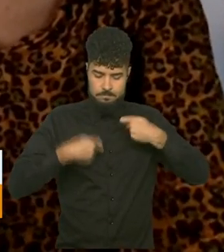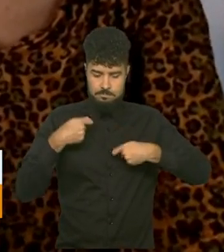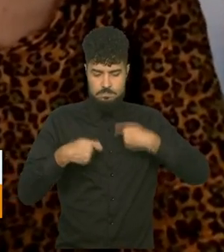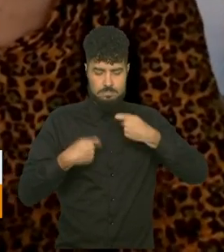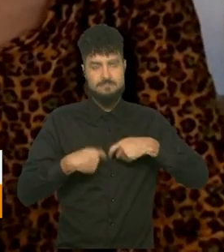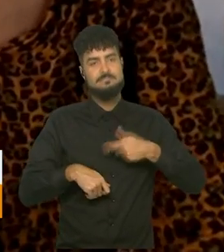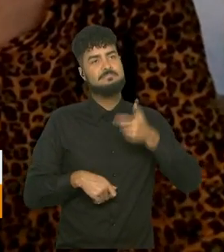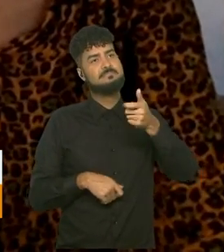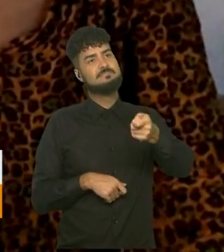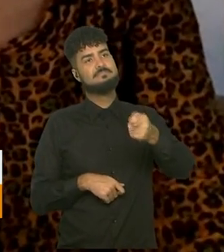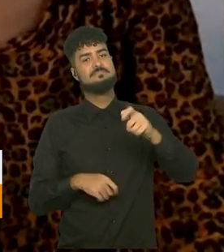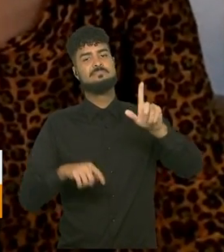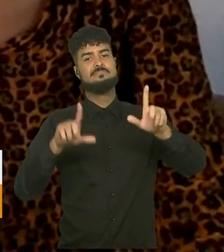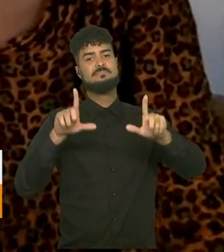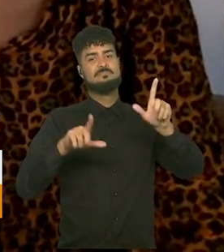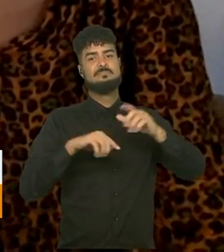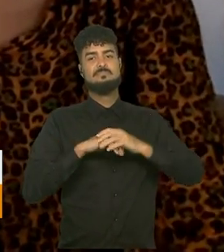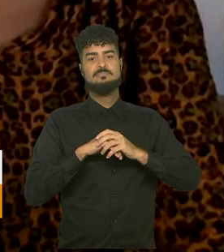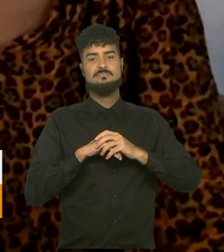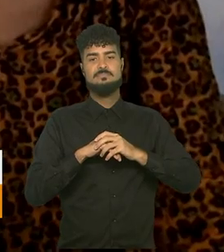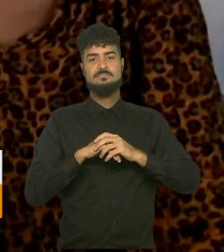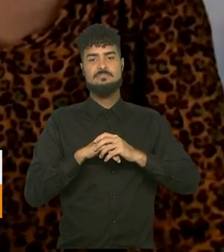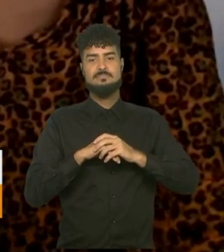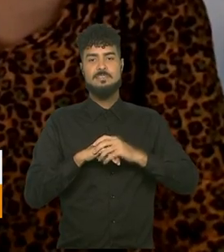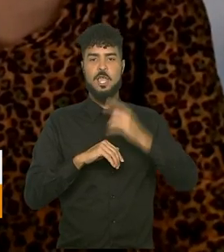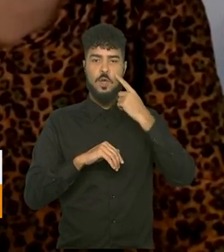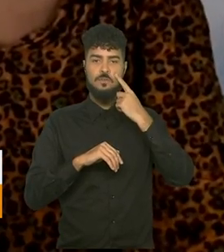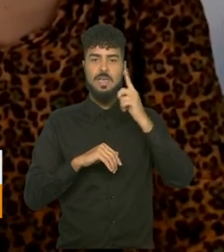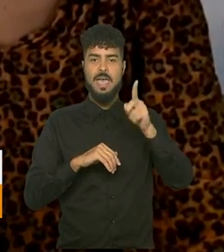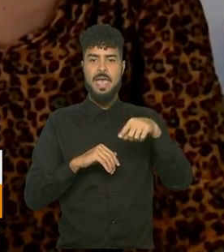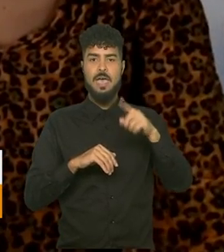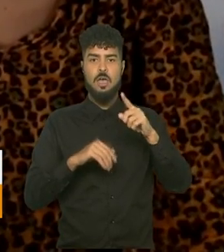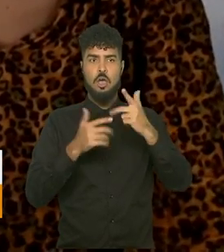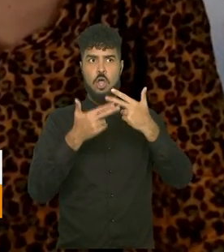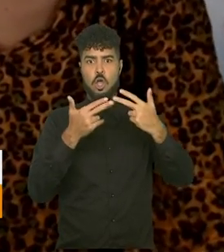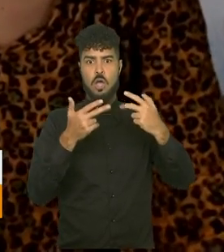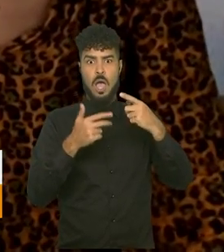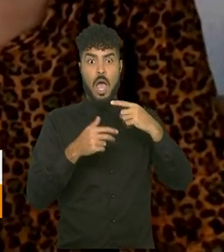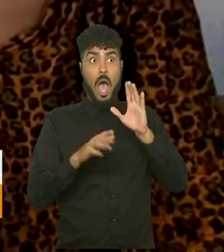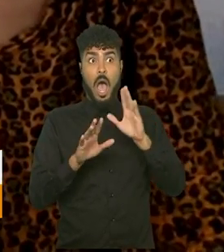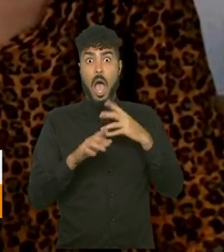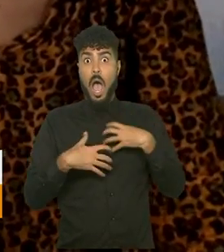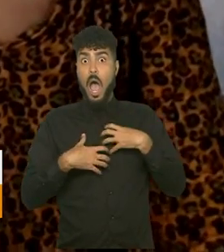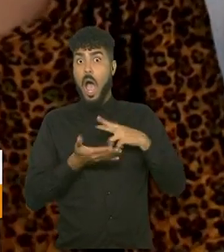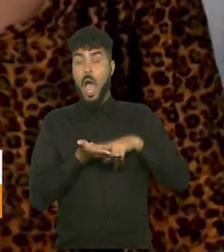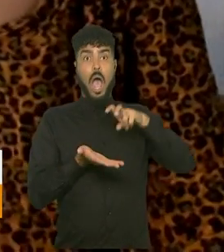aí eu fui botar estrangeiro e apareceu uma parte que eu fiz... Ah!